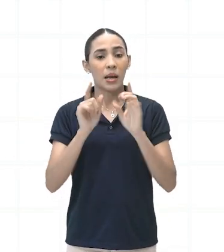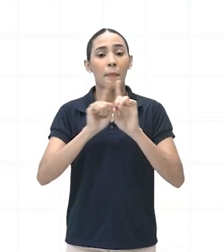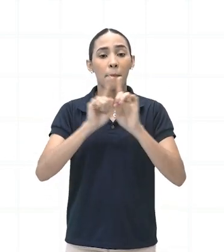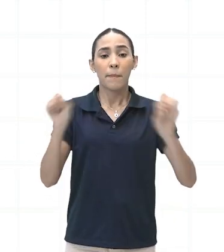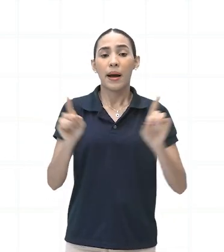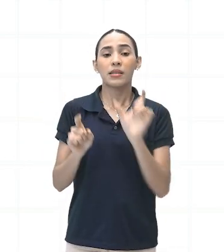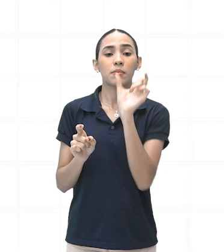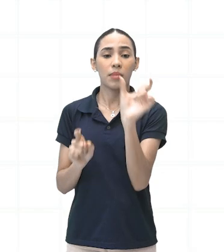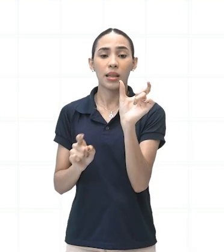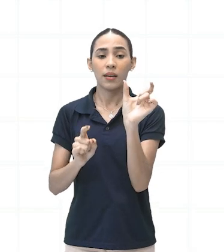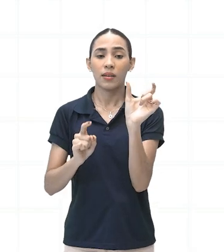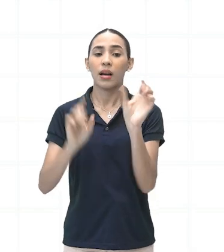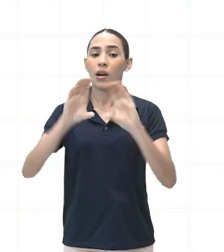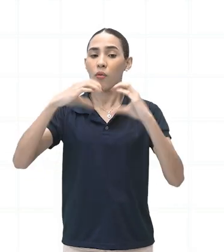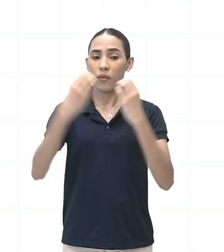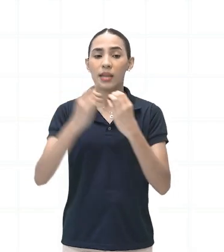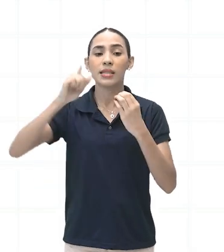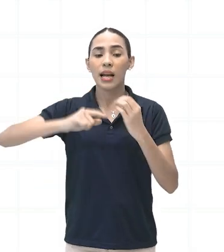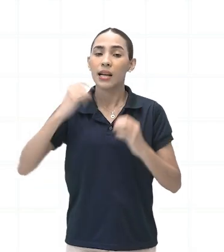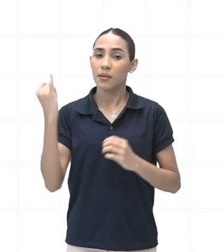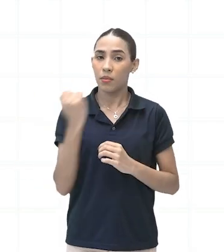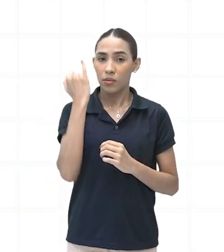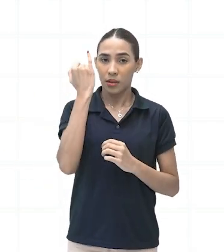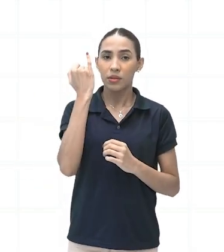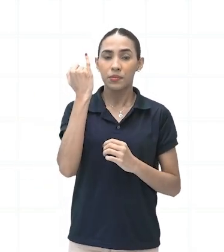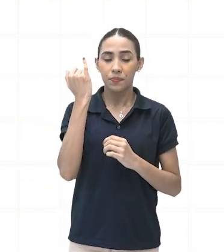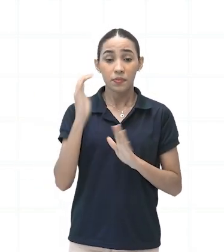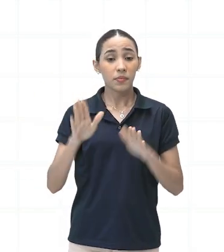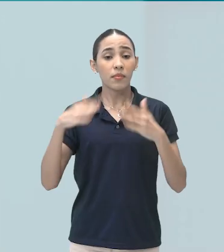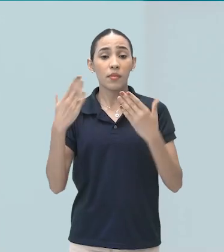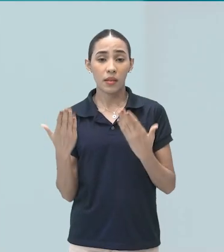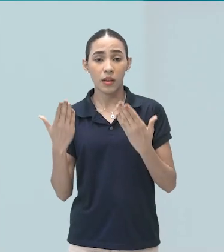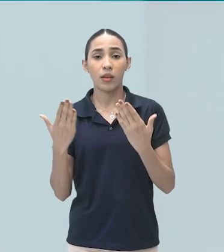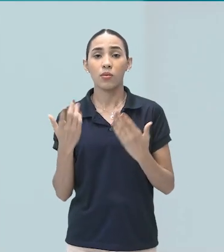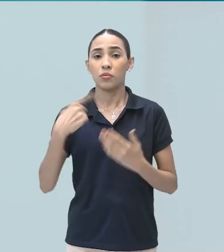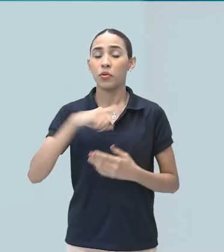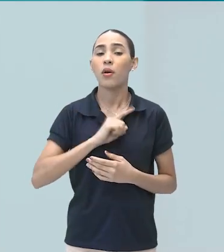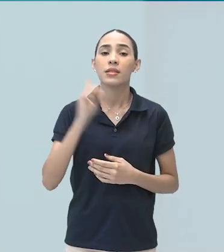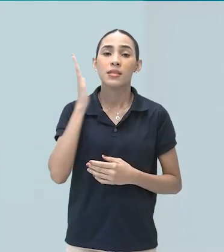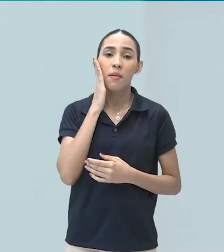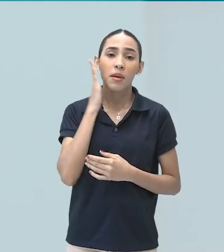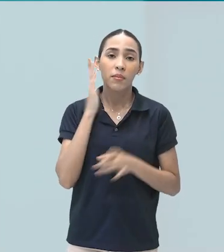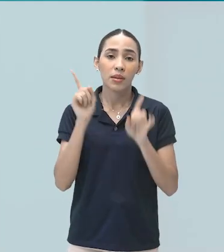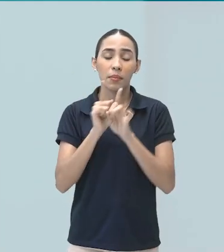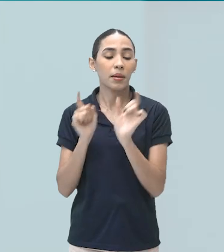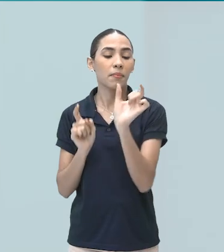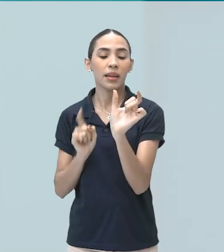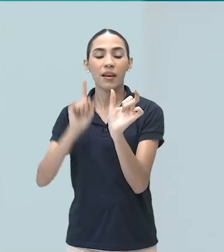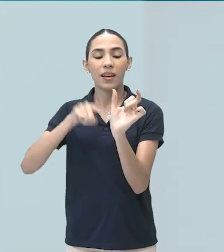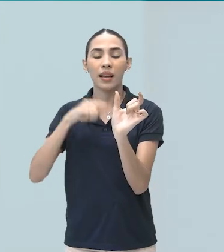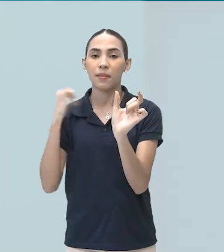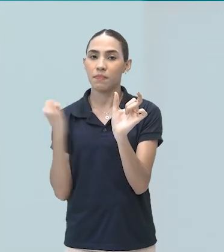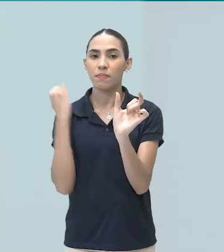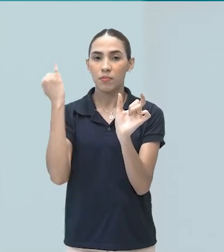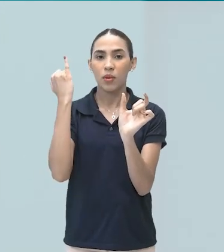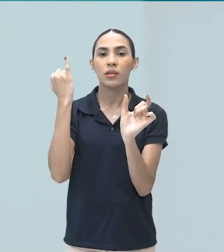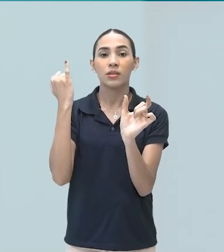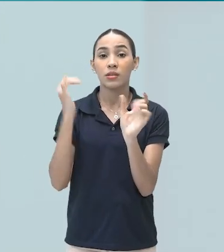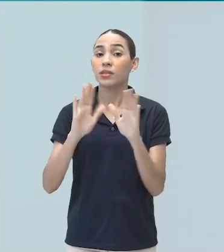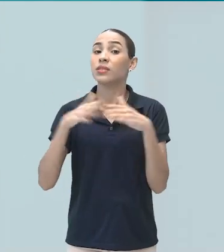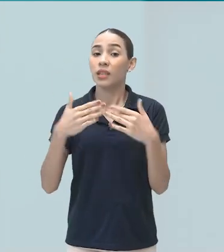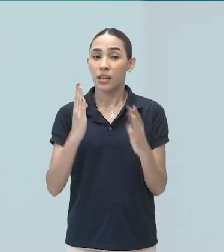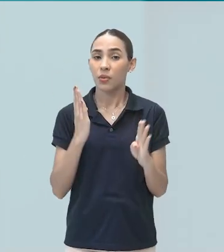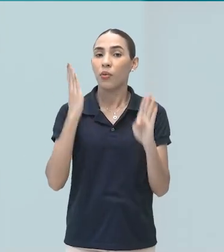que a palavra conferência é fundamental. Então, como sabemos que essa palavra é fundamental,